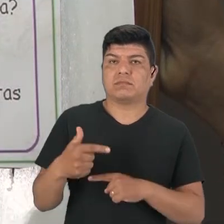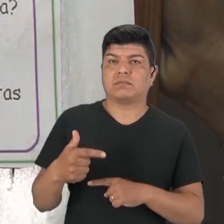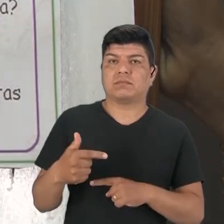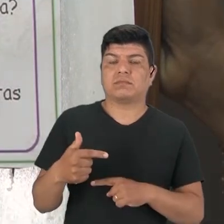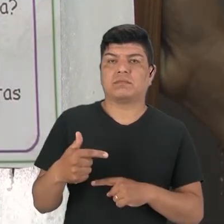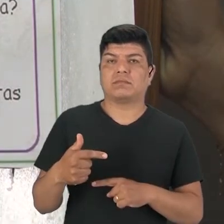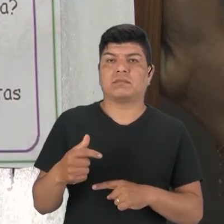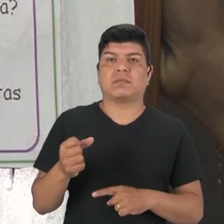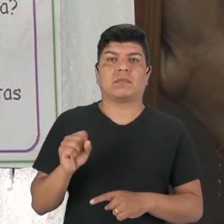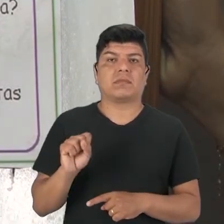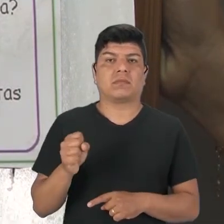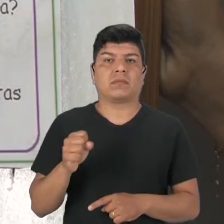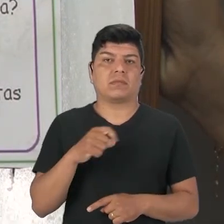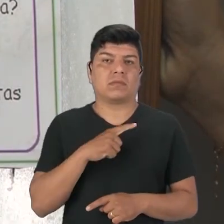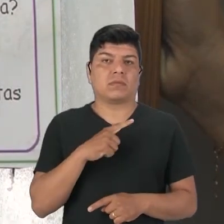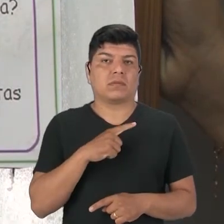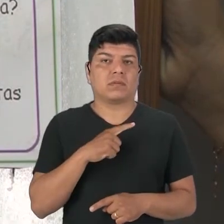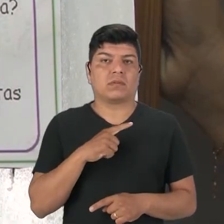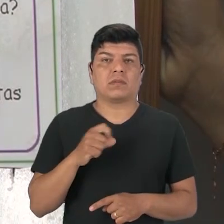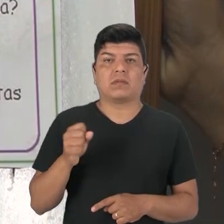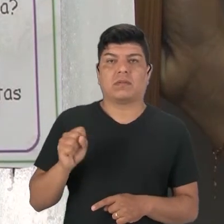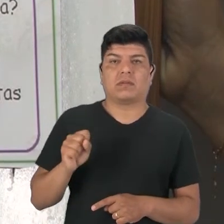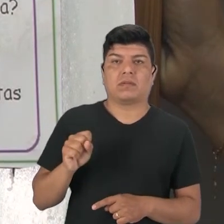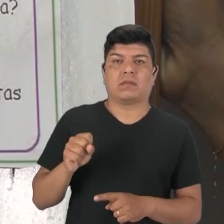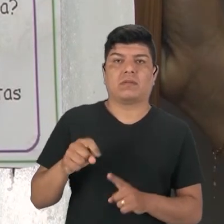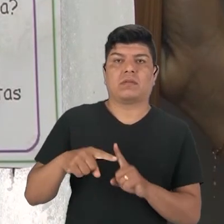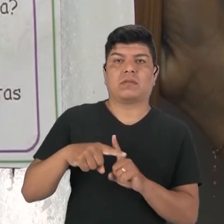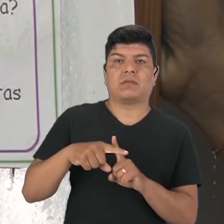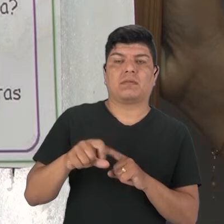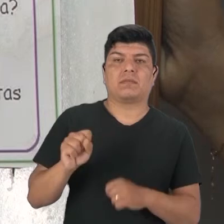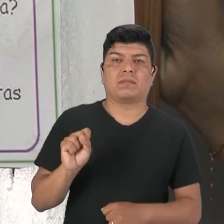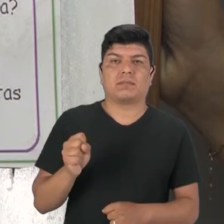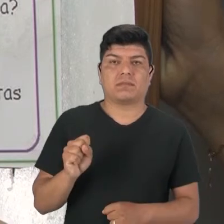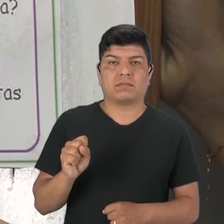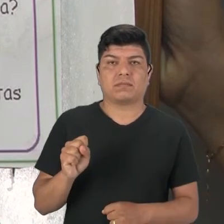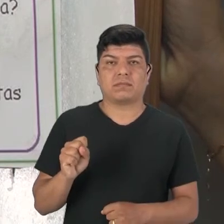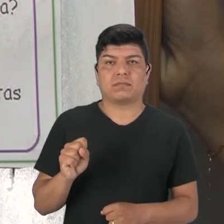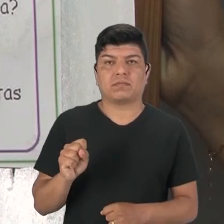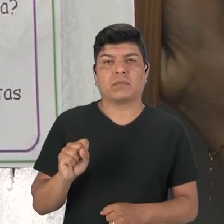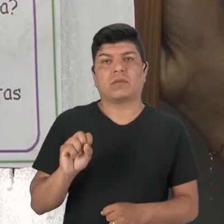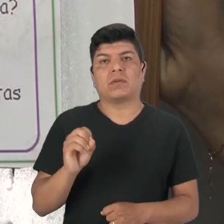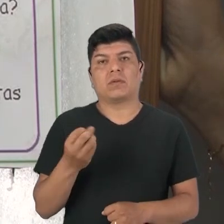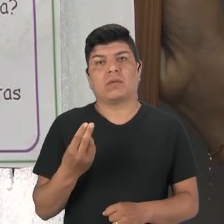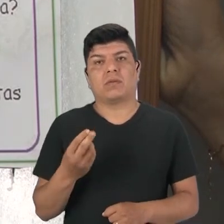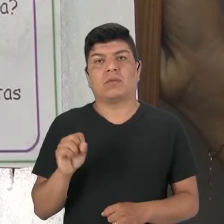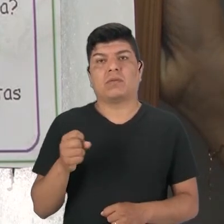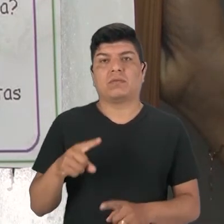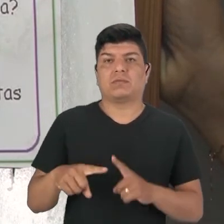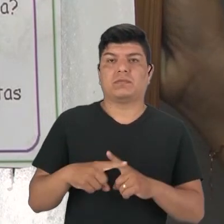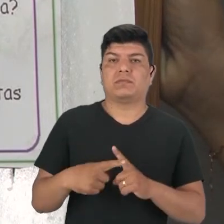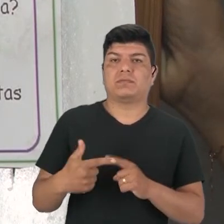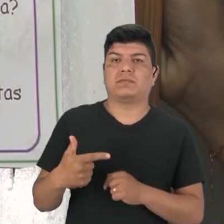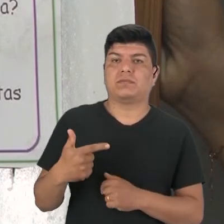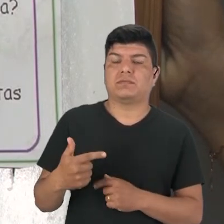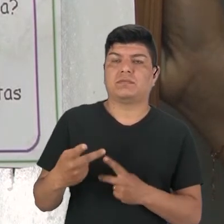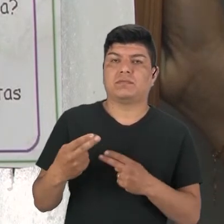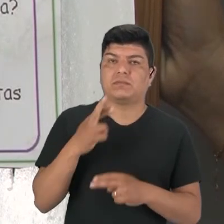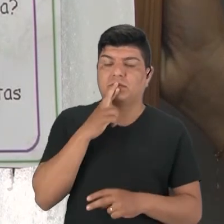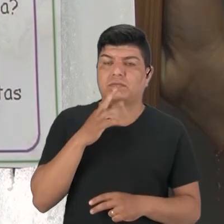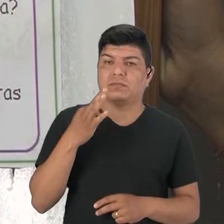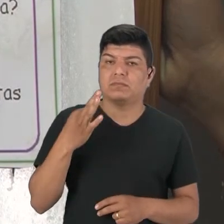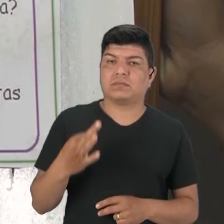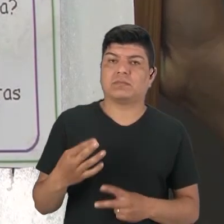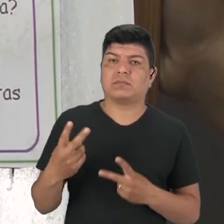tenho 8 mangueiras. Vai ser 8 mais 8. Ou 8 vezes 2, né? Chega o mesmo